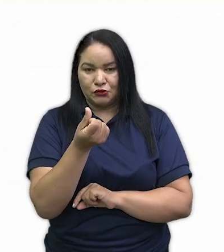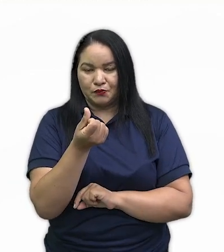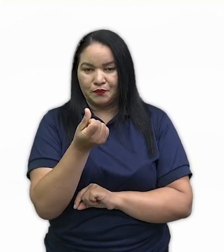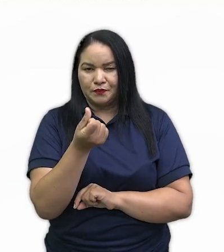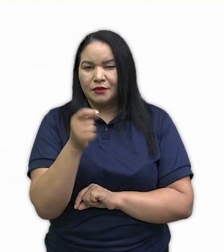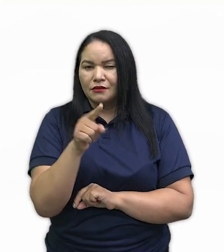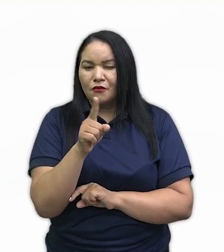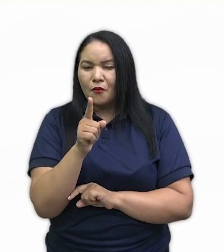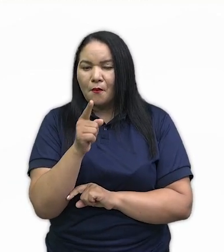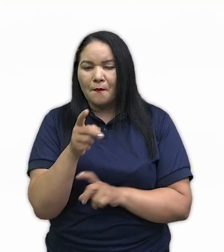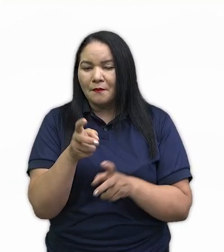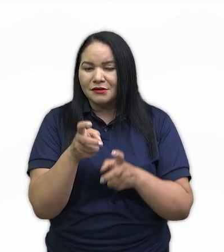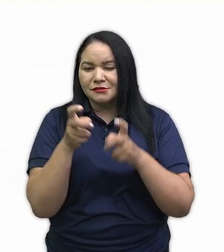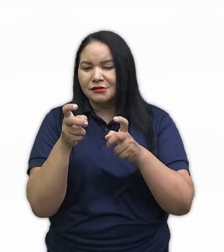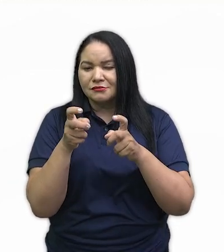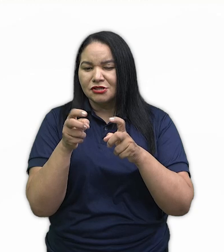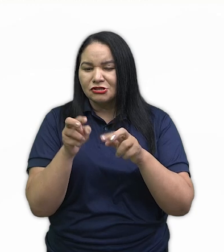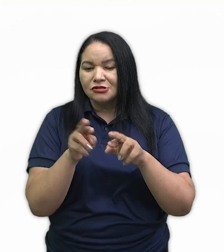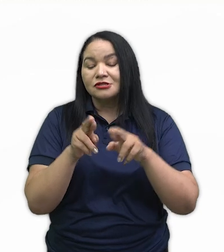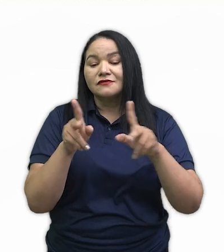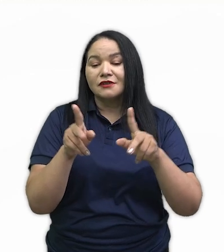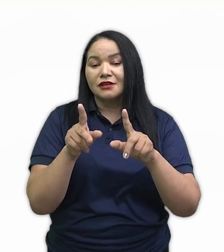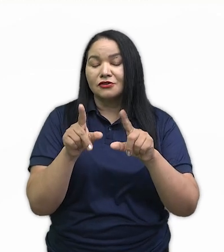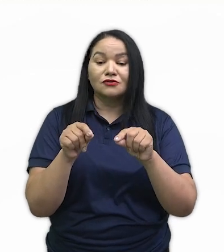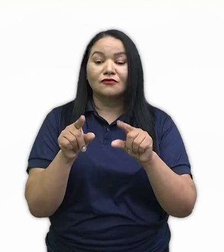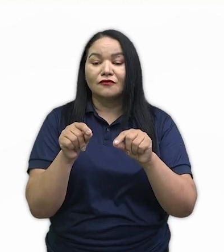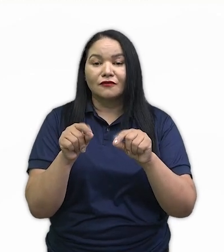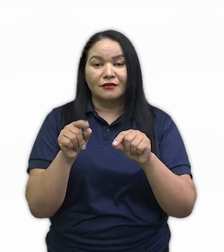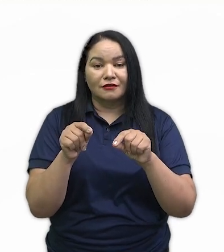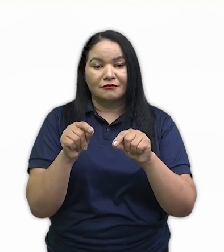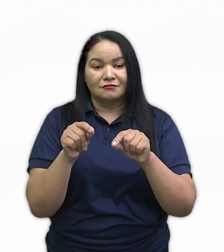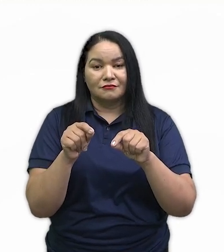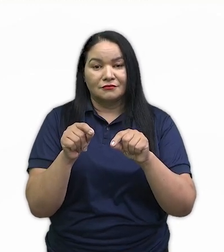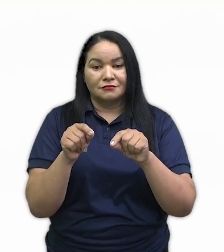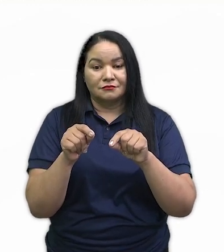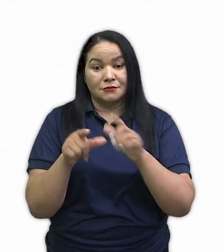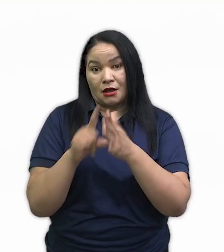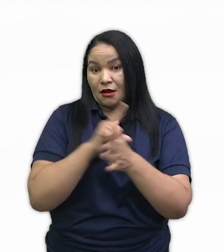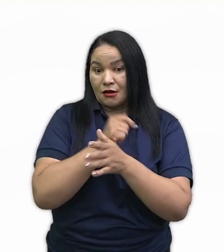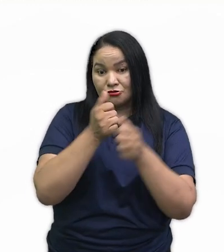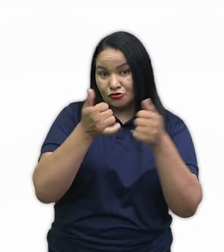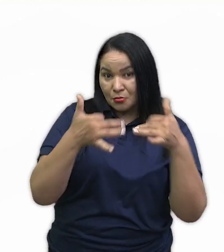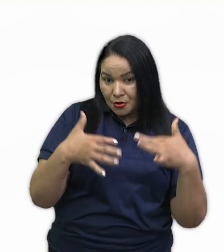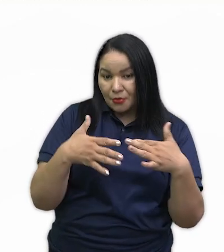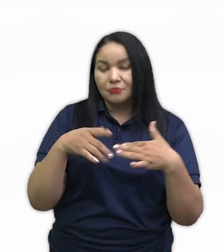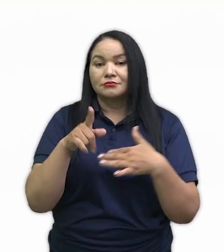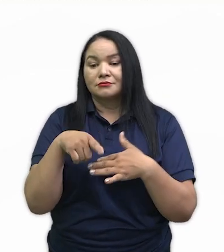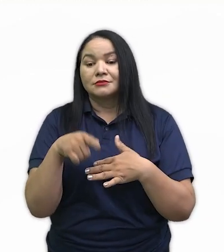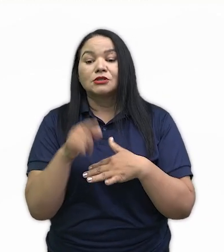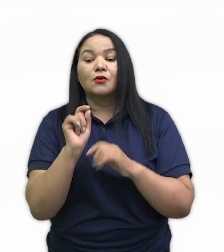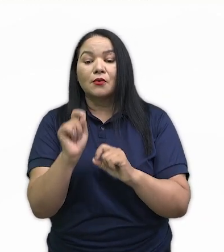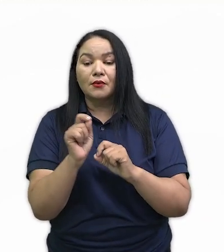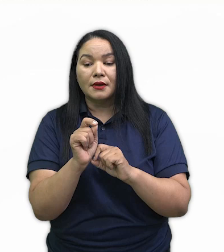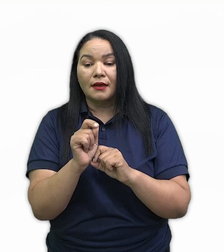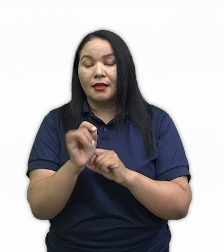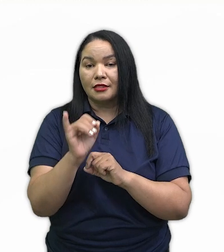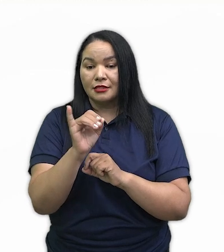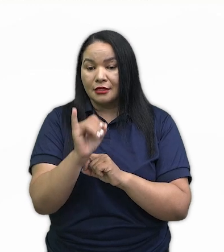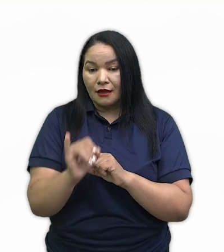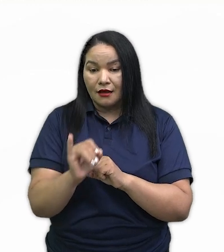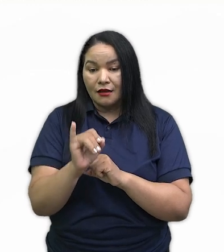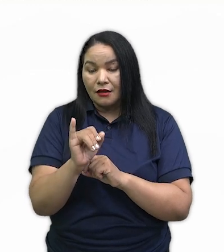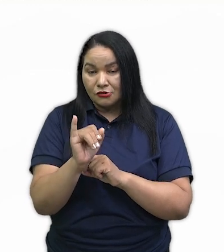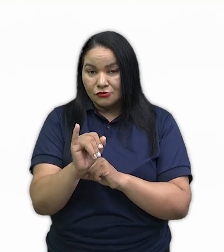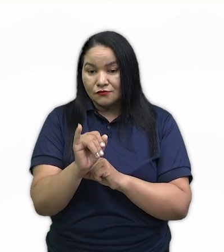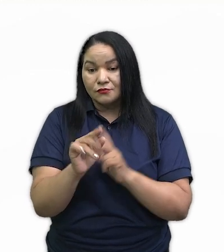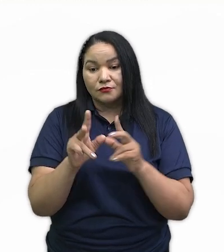você consegue reparar aqui de diferente que a gente conversou agora há pouco? Isso, taxa de juros